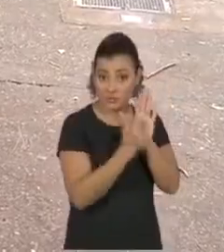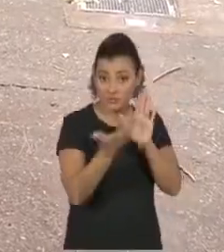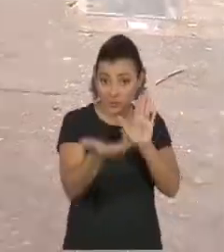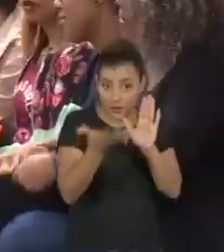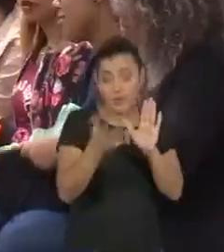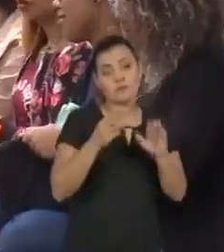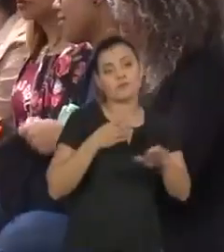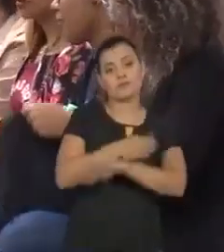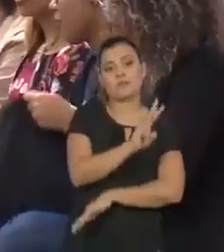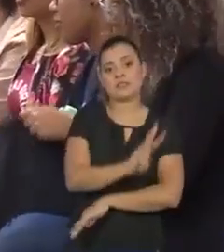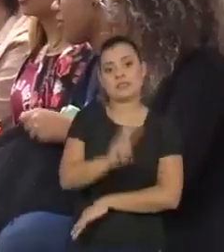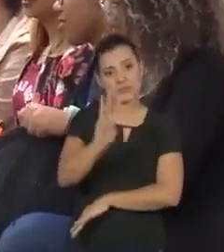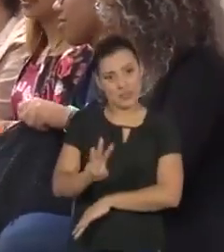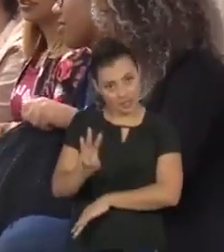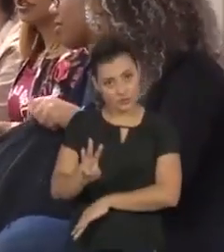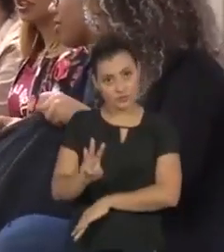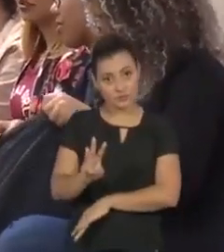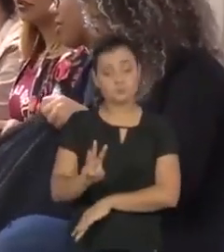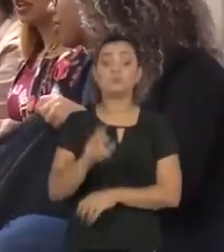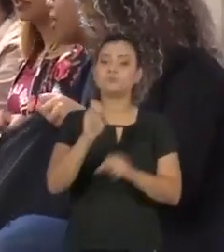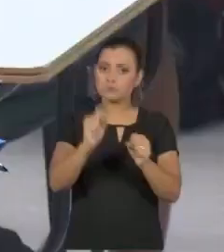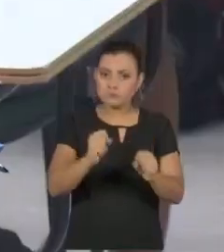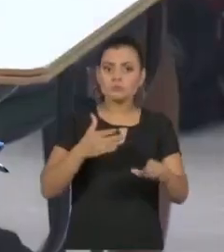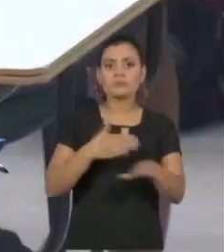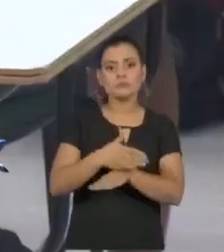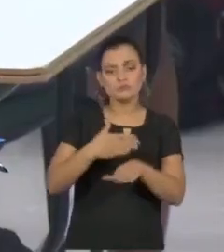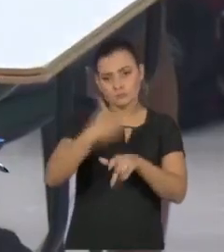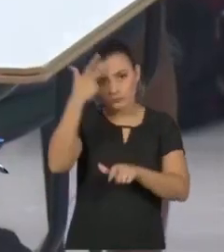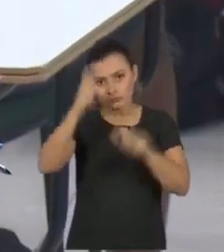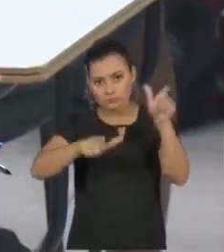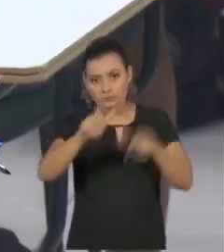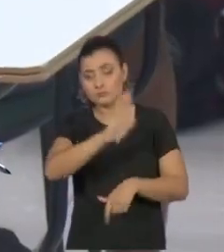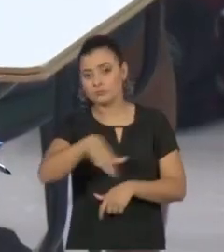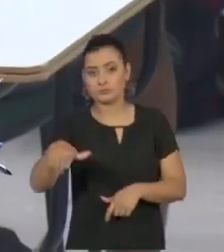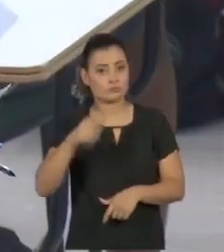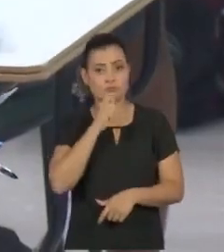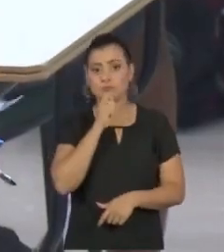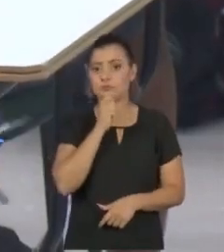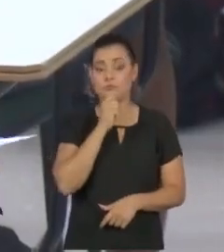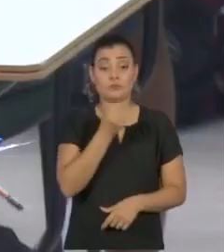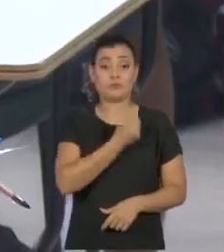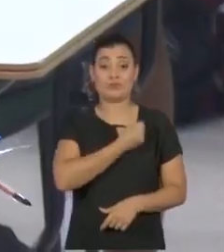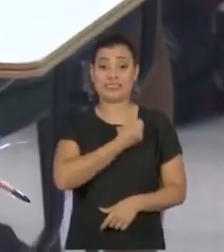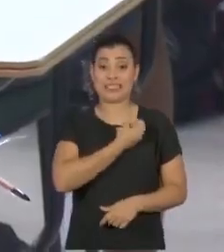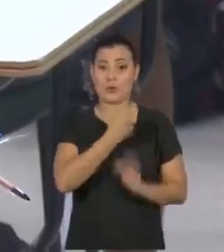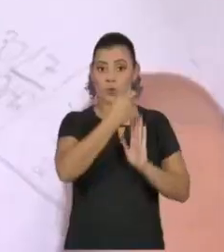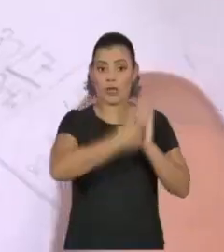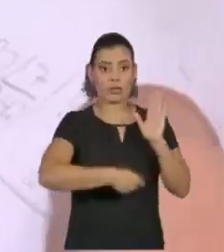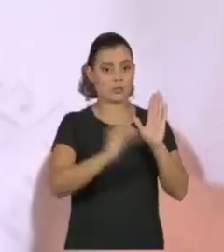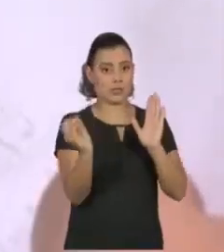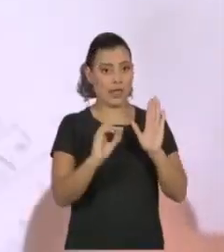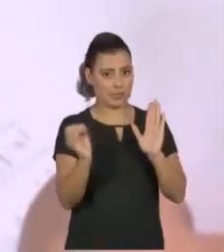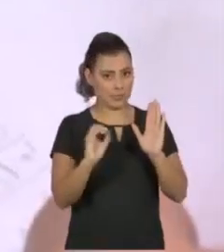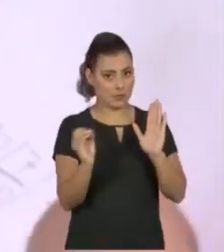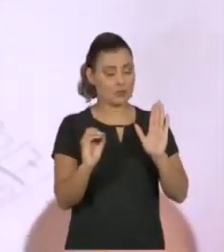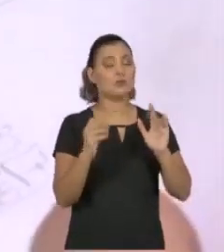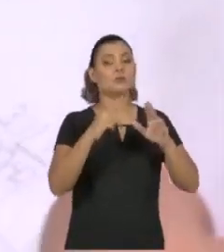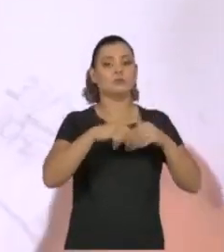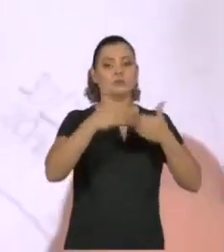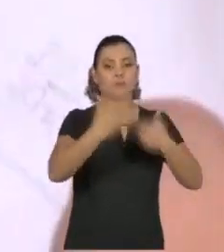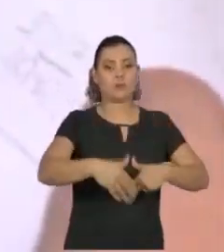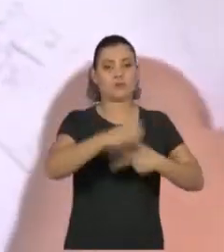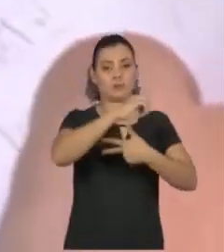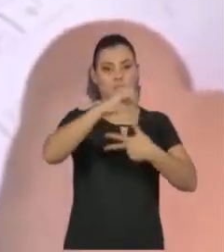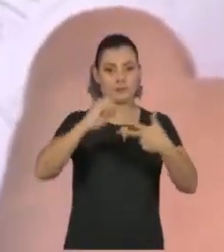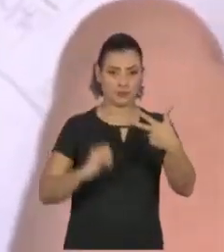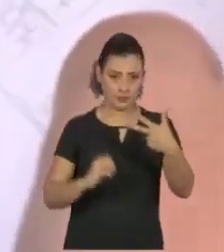deve acessar o site do SISU. Podem participar os alunos que não tiraram 0 na redação do Exame Nacional de Ensino